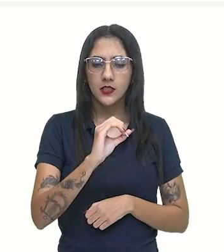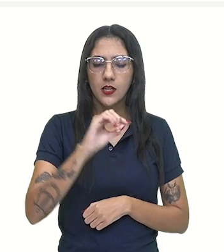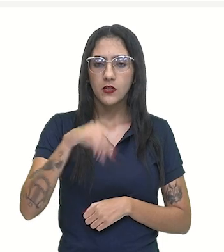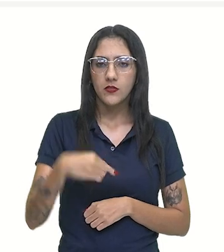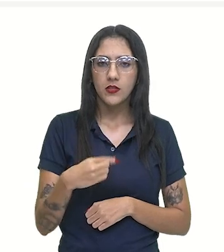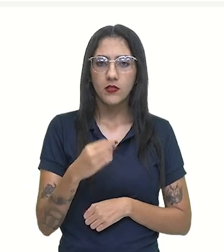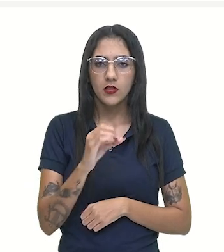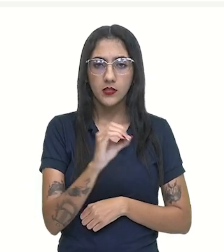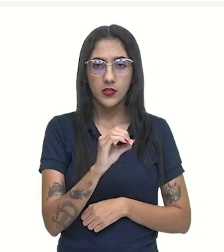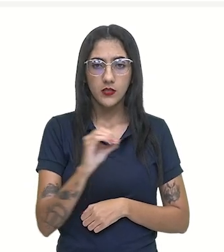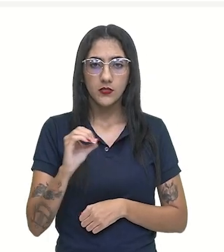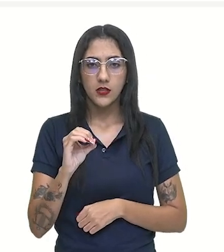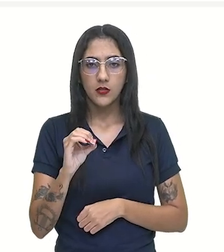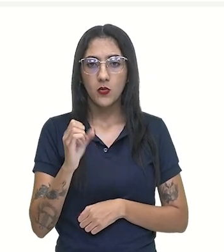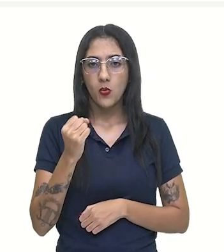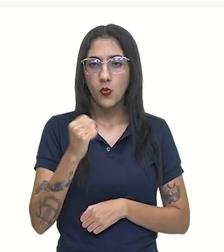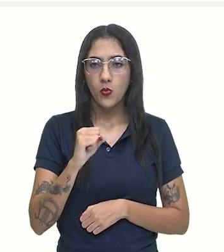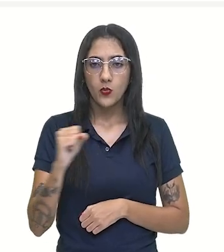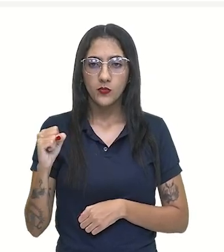0,0088.